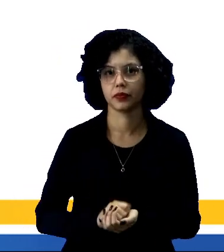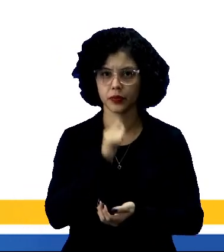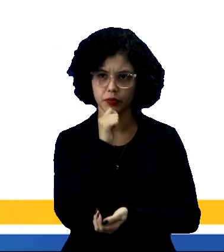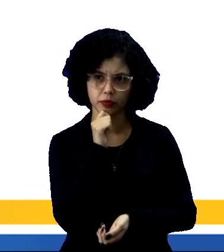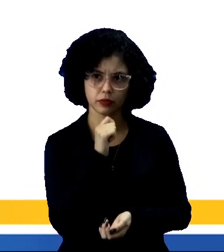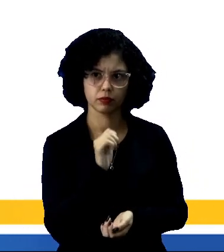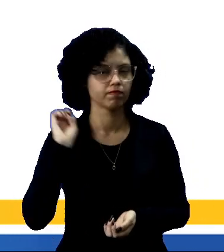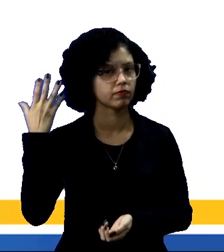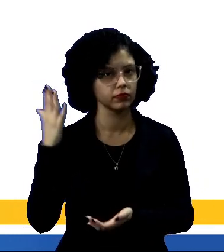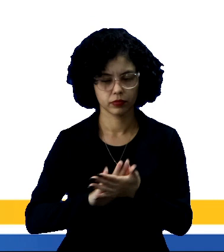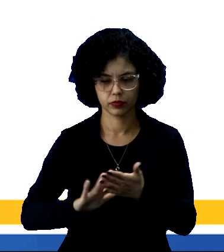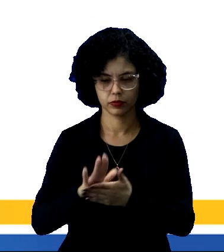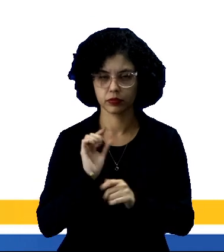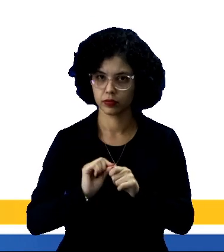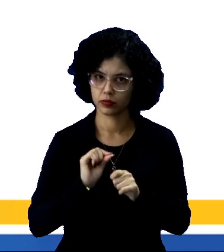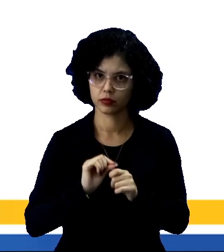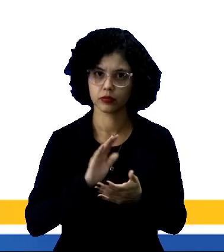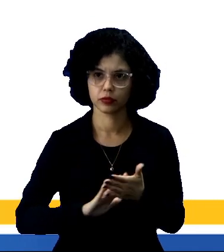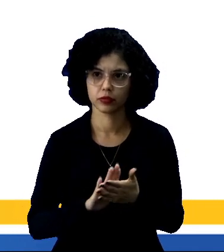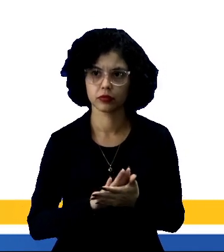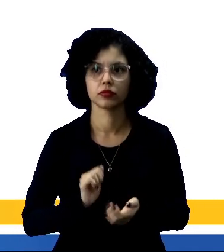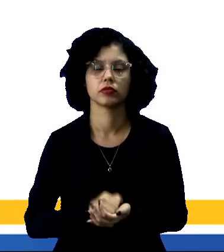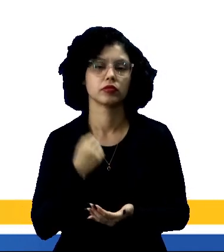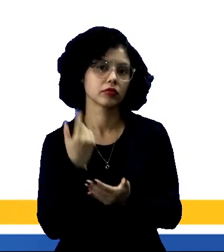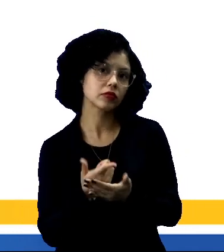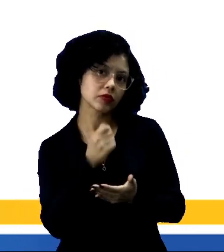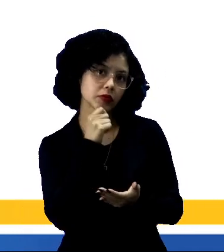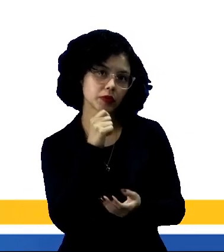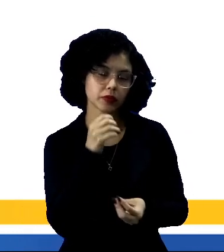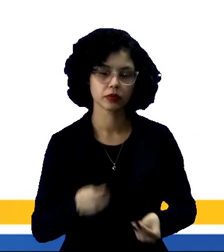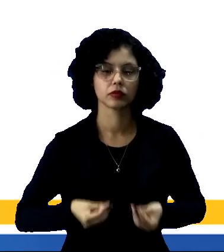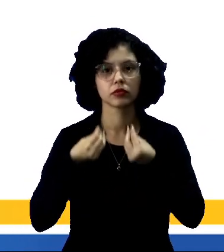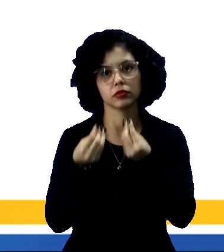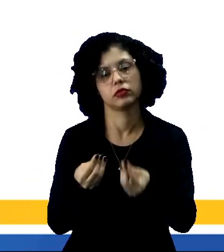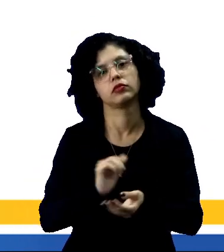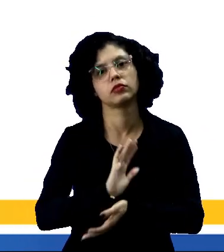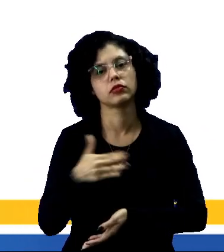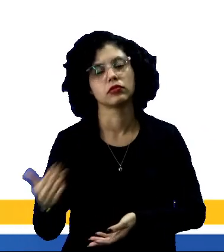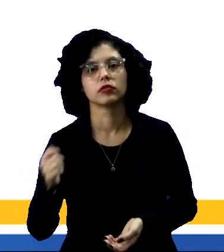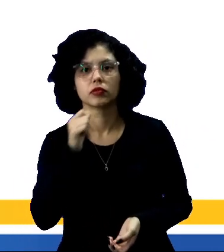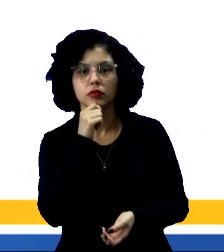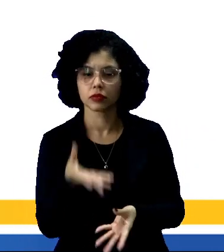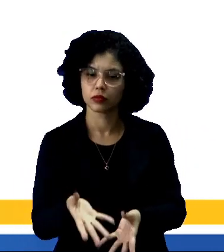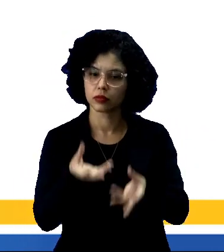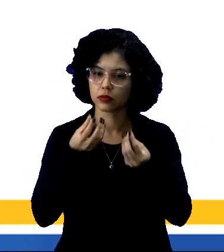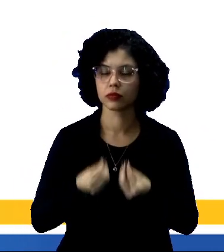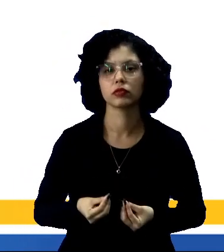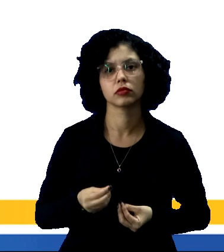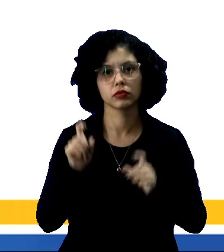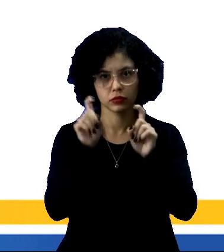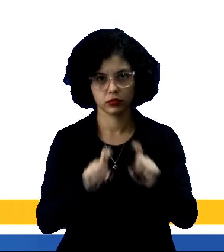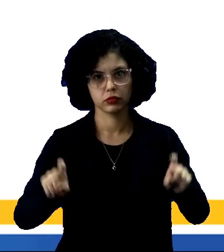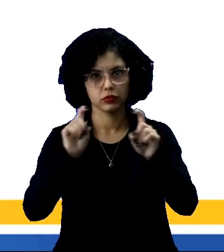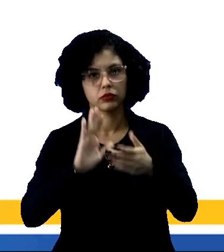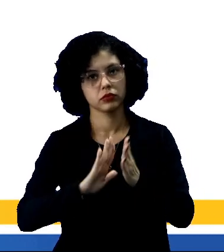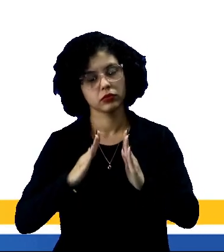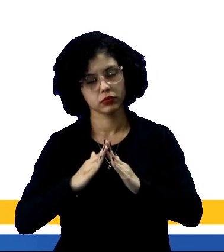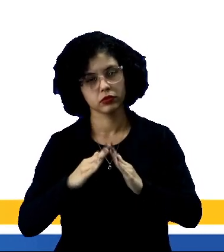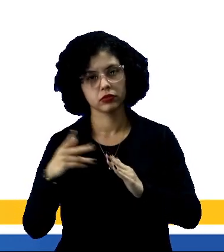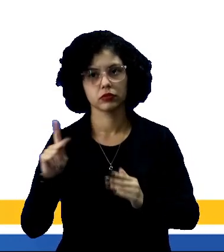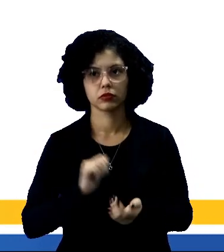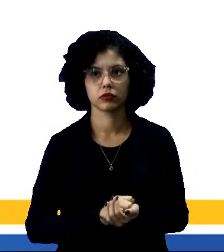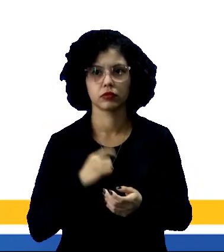funcionava. É isso que ele reclama. Comprou um computador, pediu para ser entregue, quando recebeu o computador na sua casa, percebeu